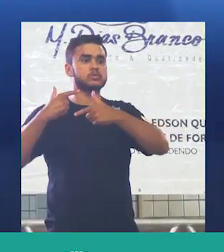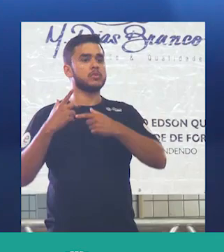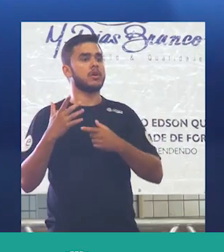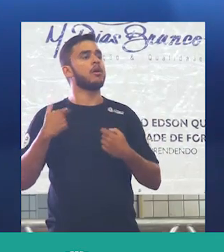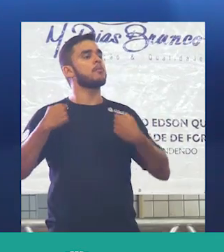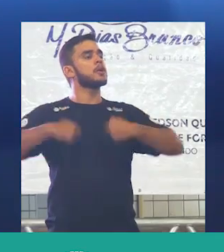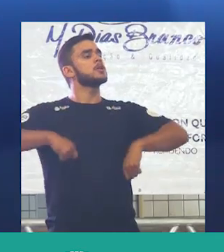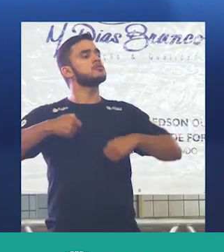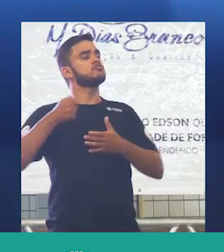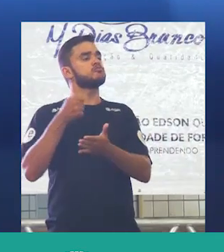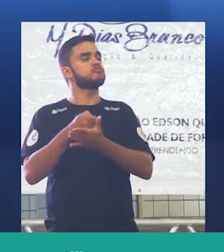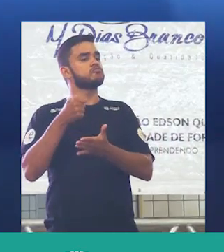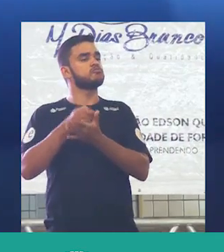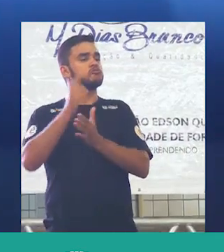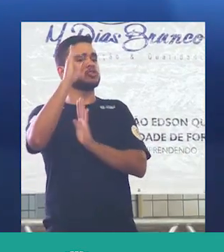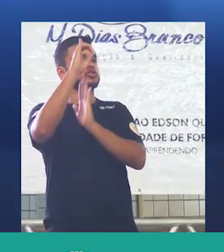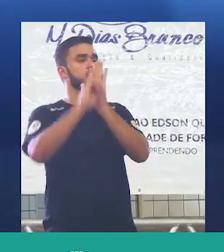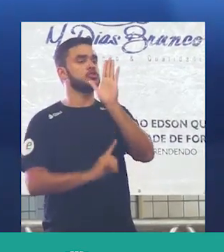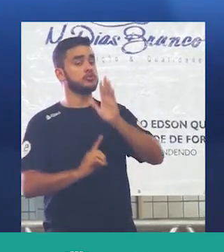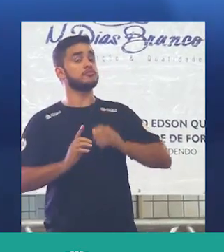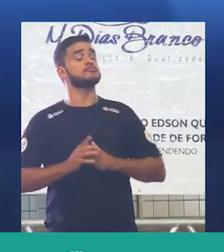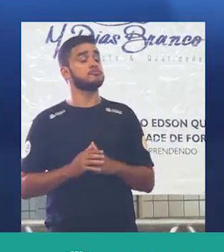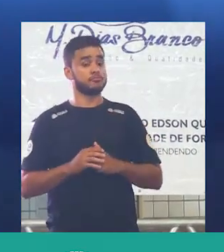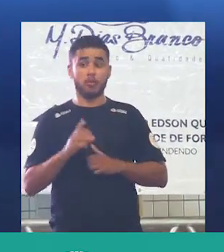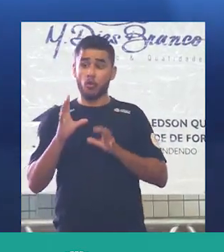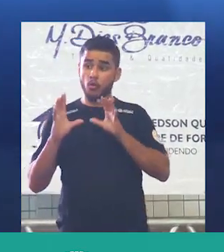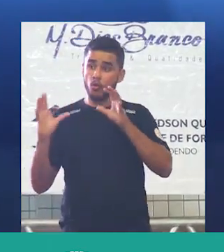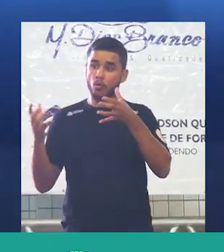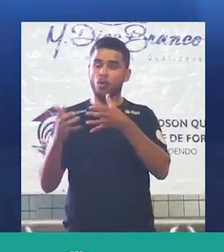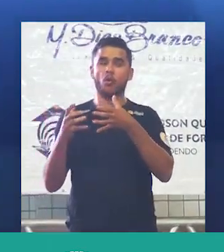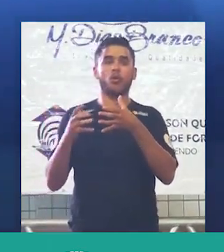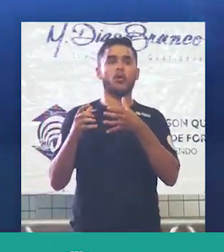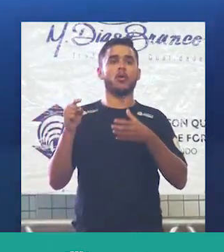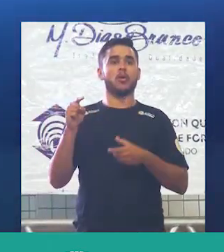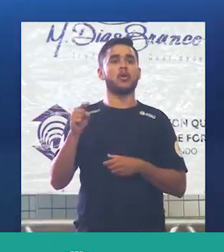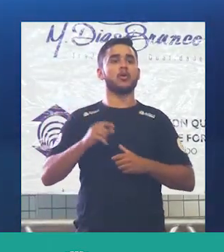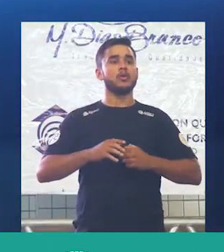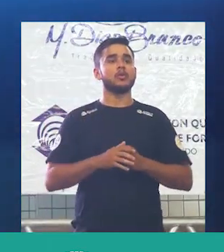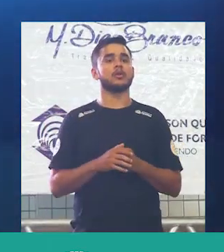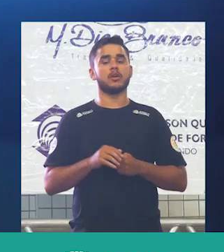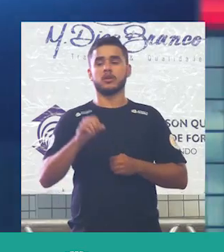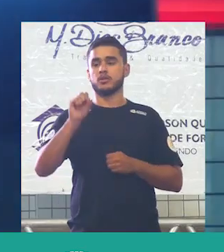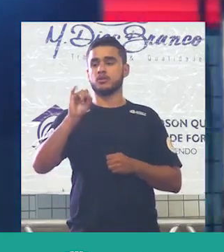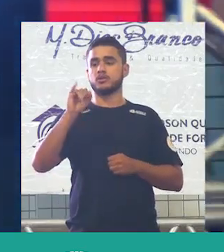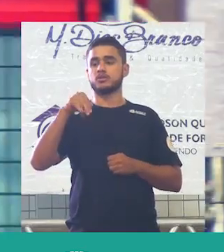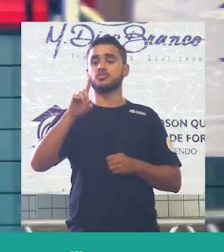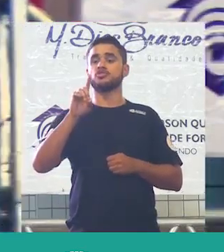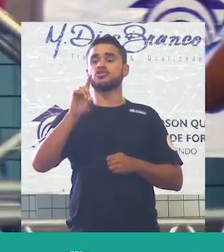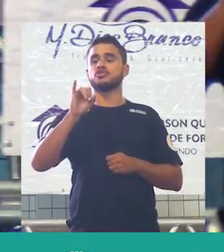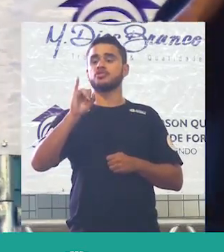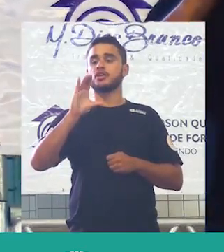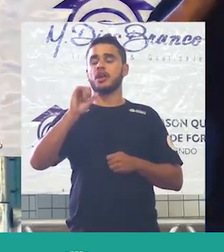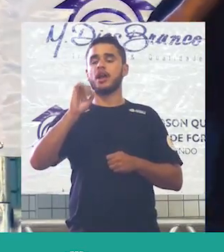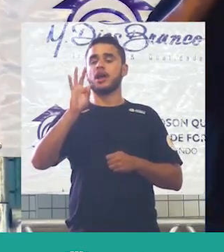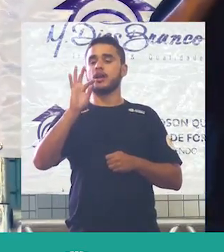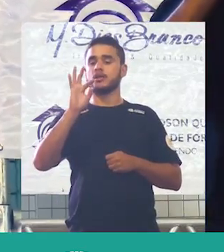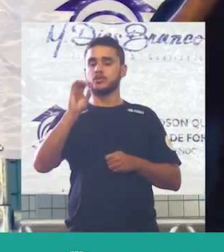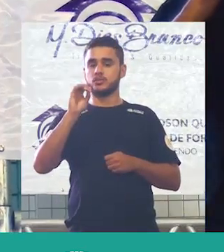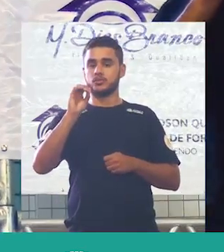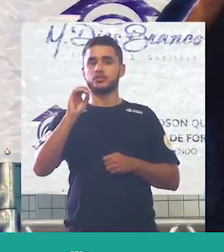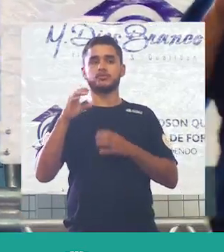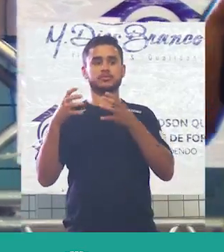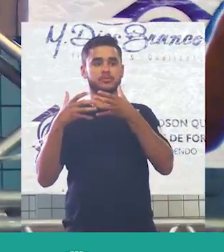lutar por direitos aqui no Brasil. É o movimento dos sindicatos, é o